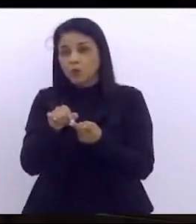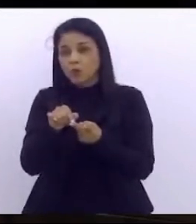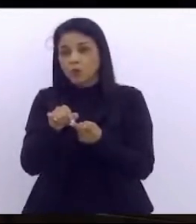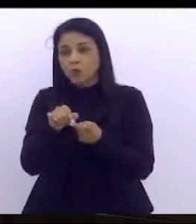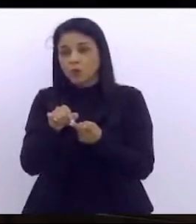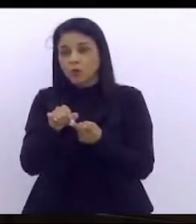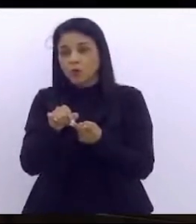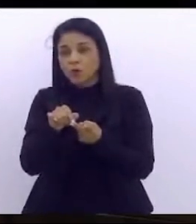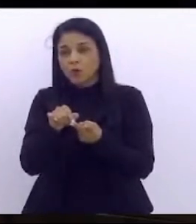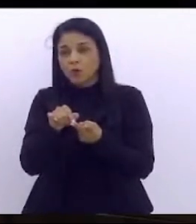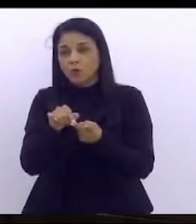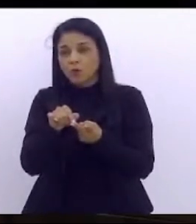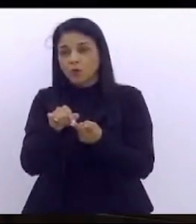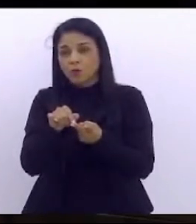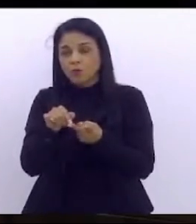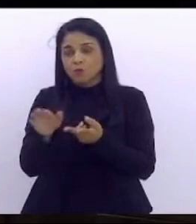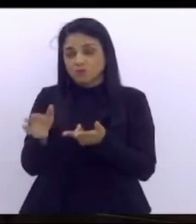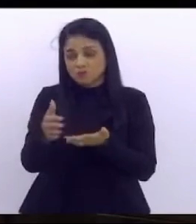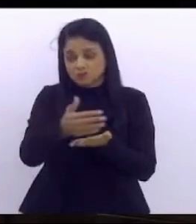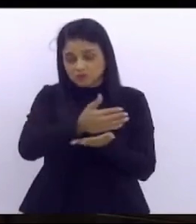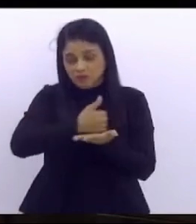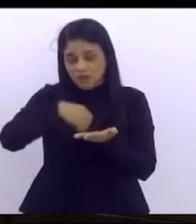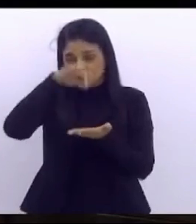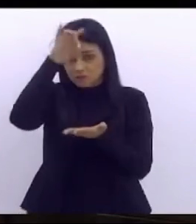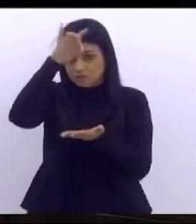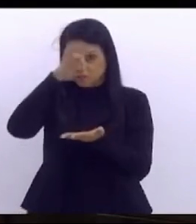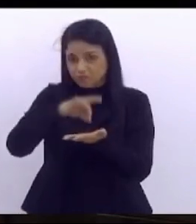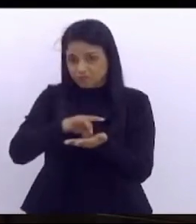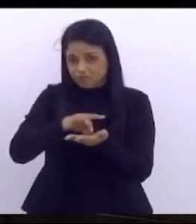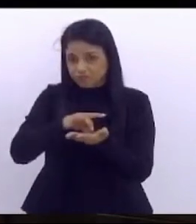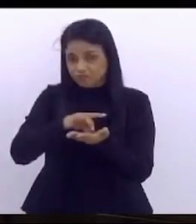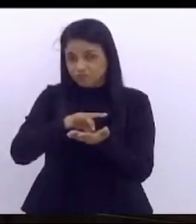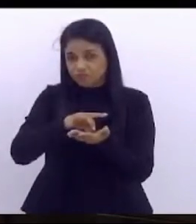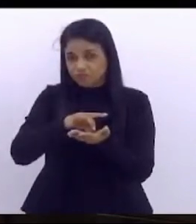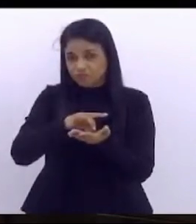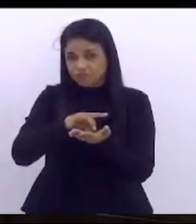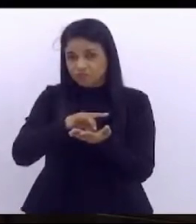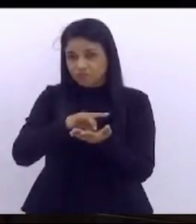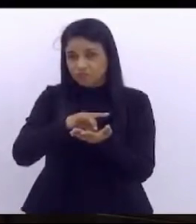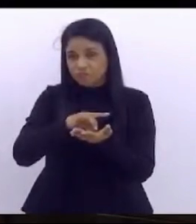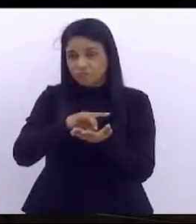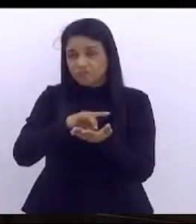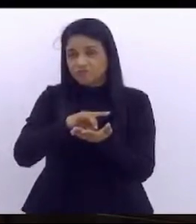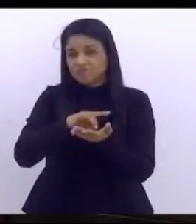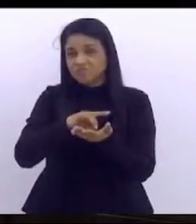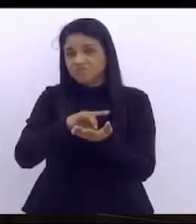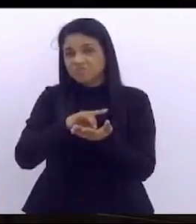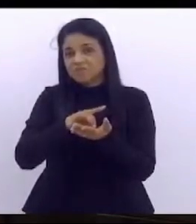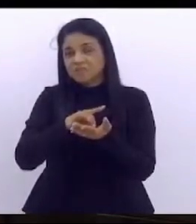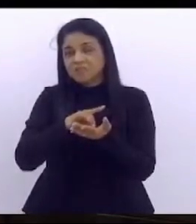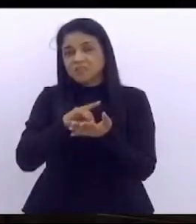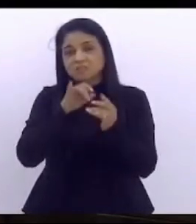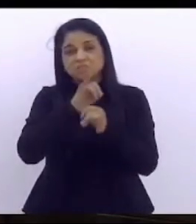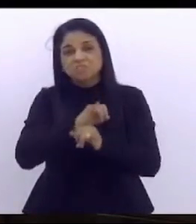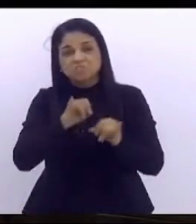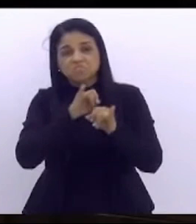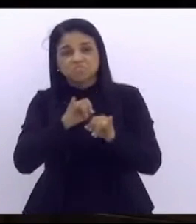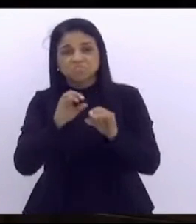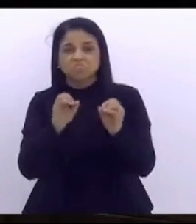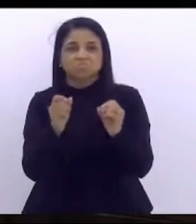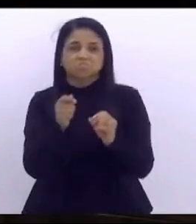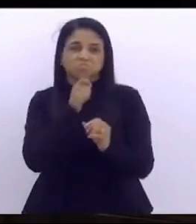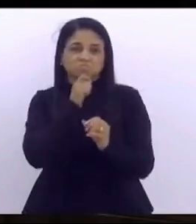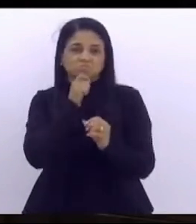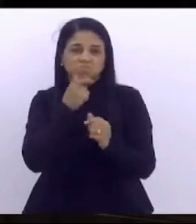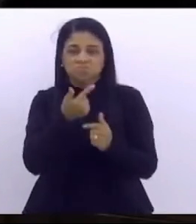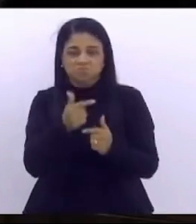então, nós vimos que os dados oficiais de onde foi legalizado são subnotificados. Portanto, aí a